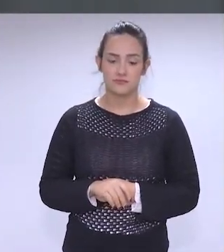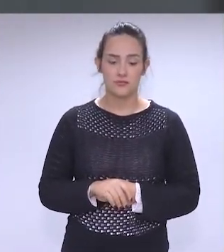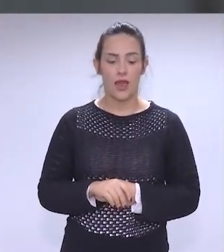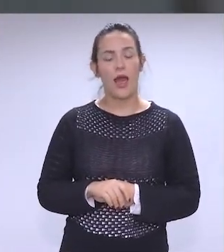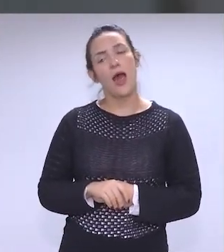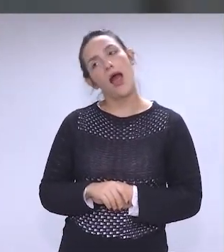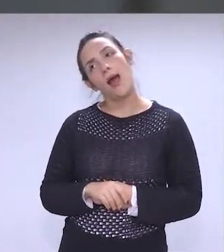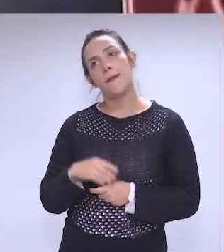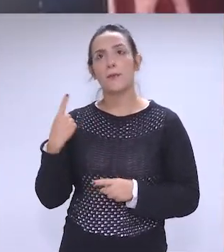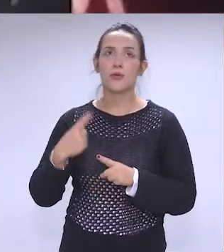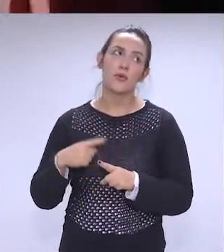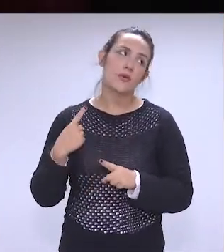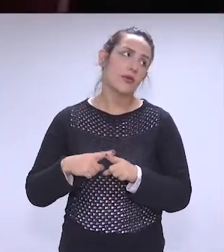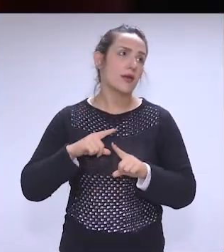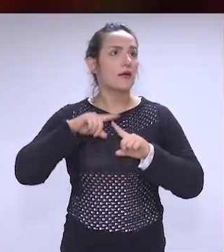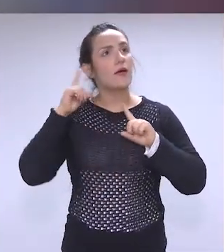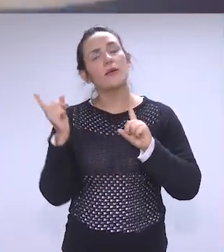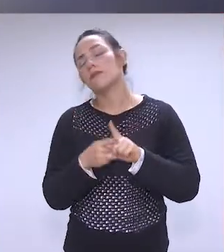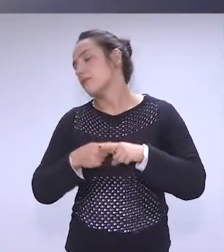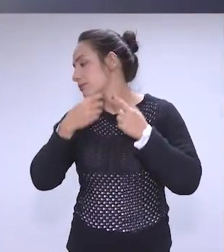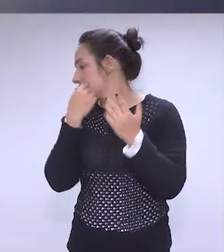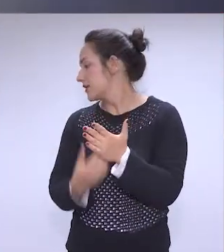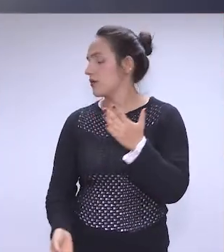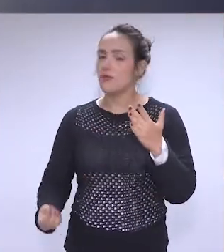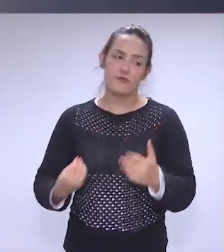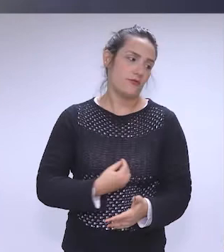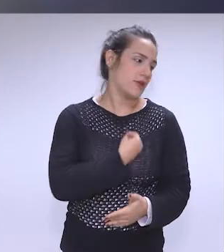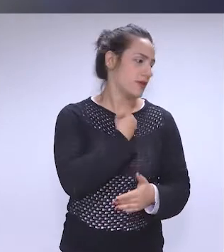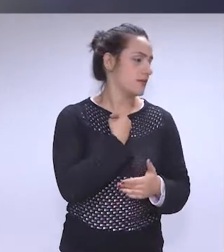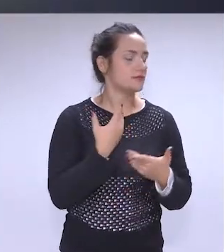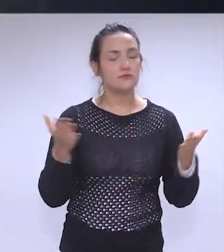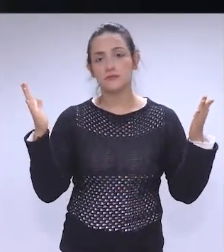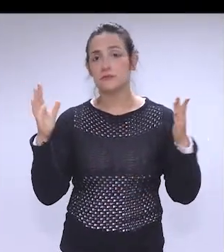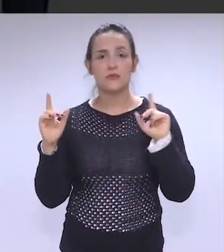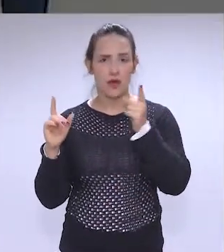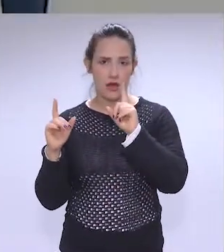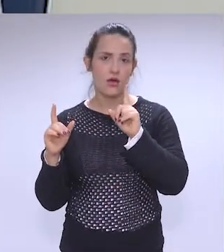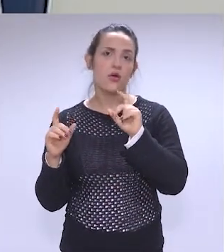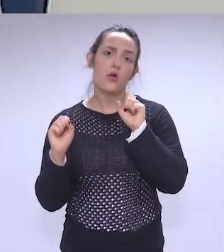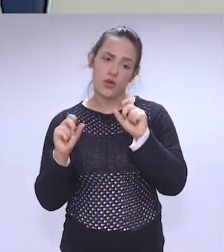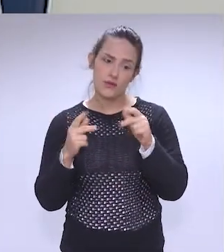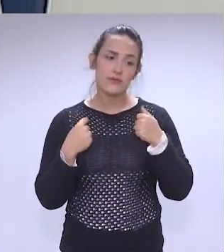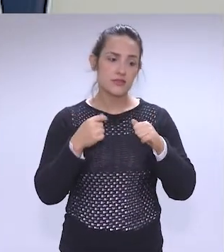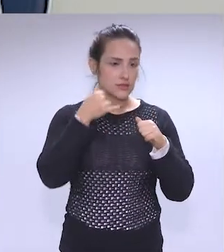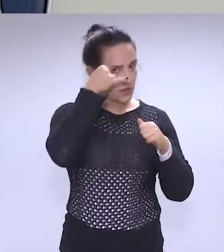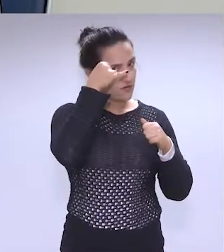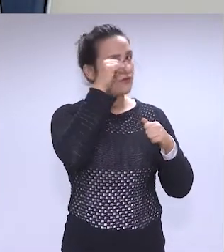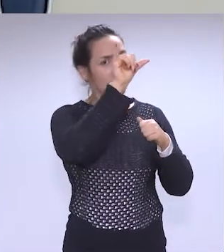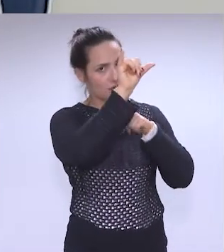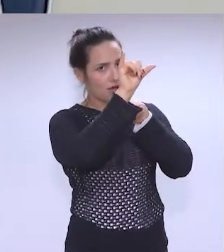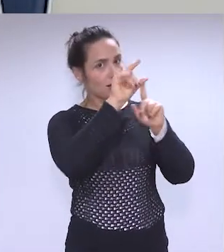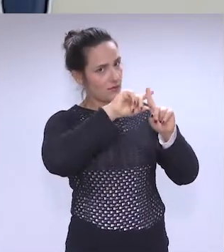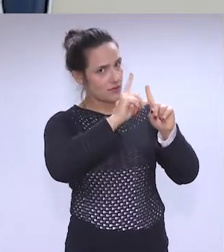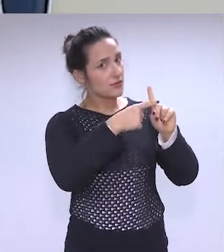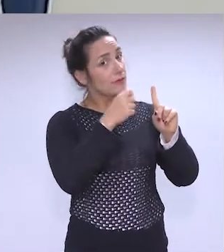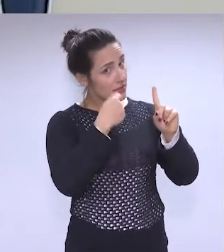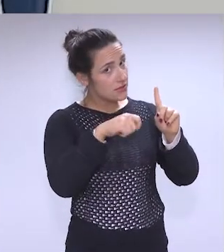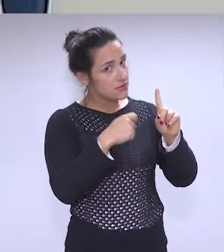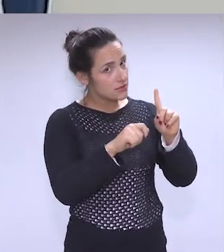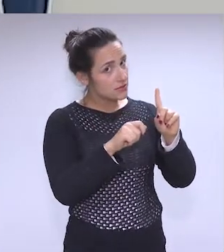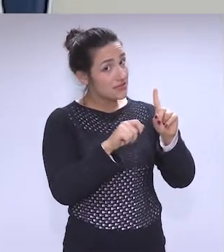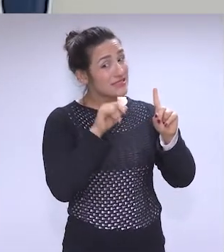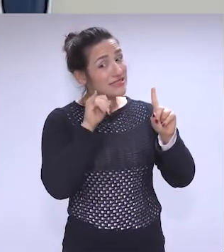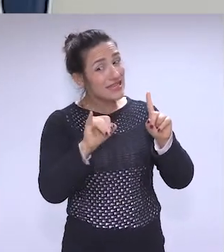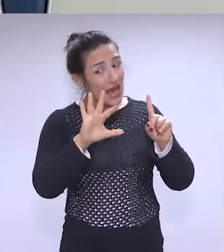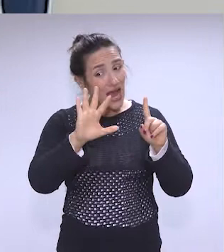Não é porque ela engravidou que está tudo perdido. Assim, isso é claro que a gente tem que trabalhar na prevenção. Mas uma vez que